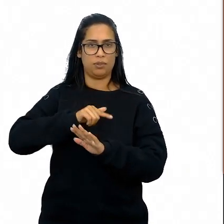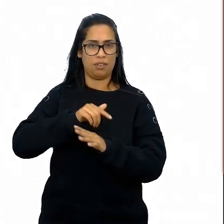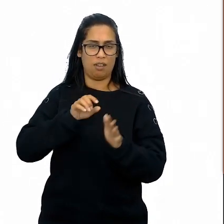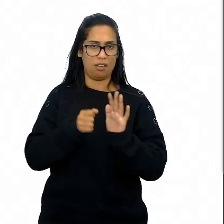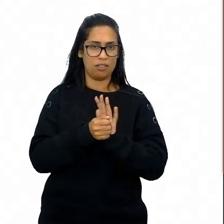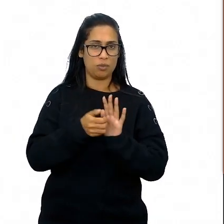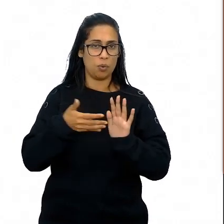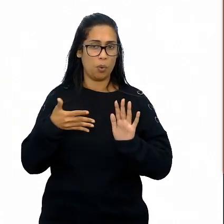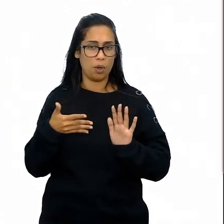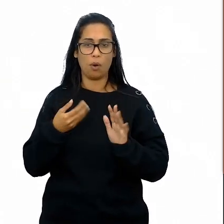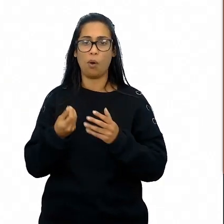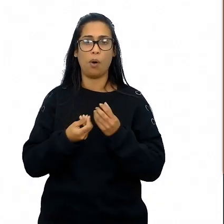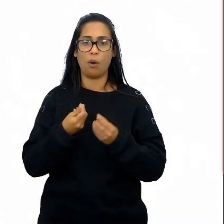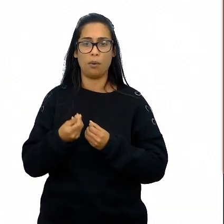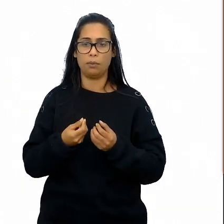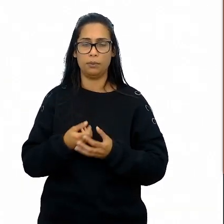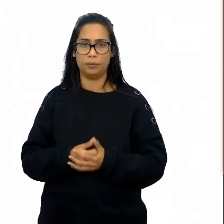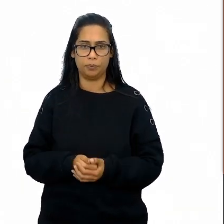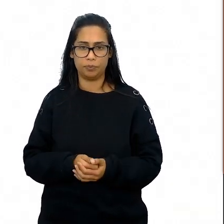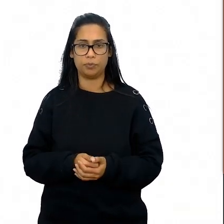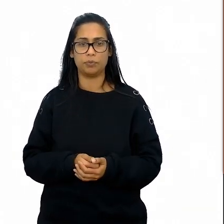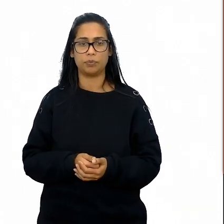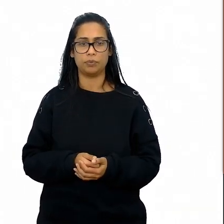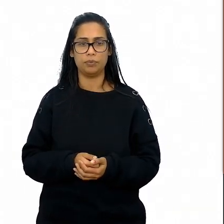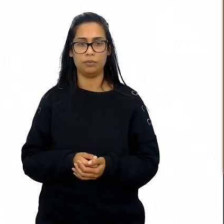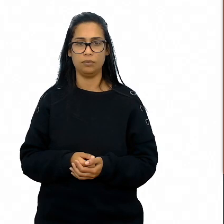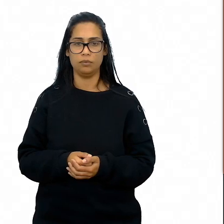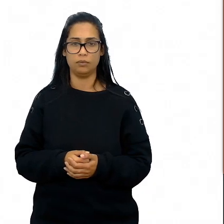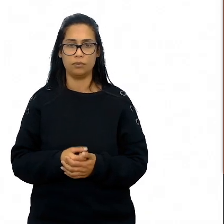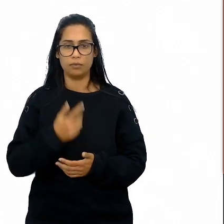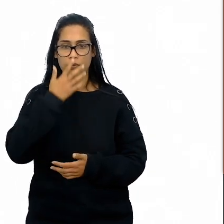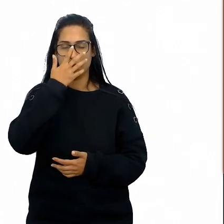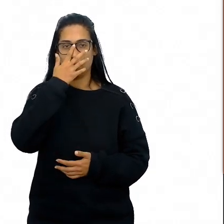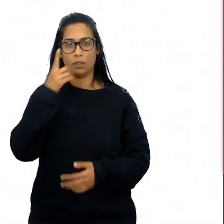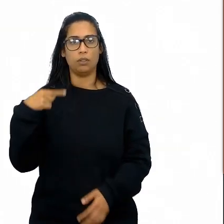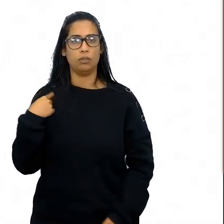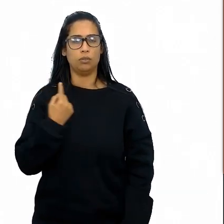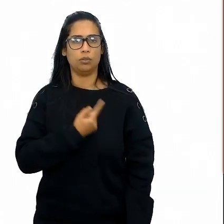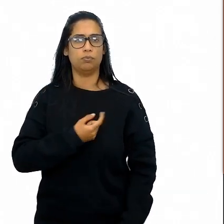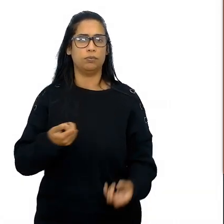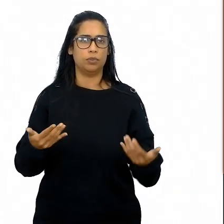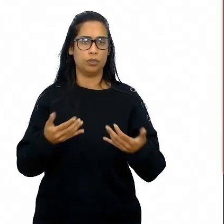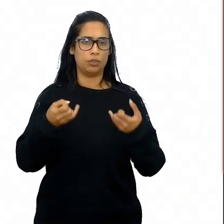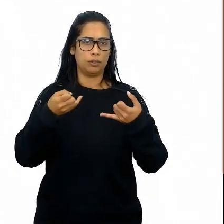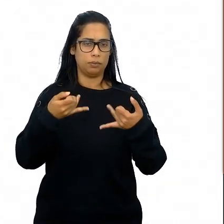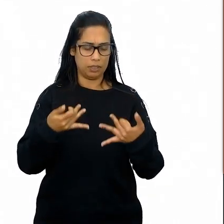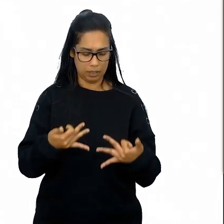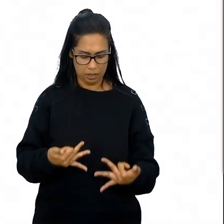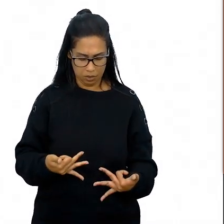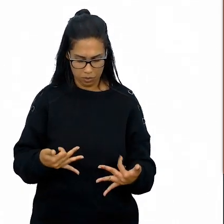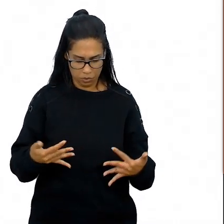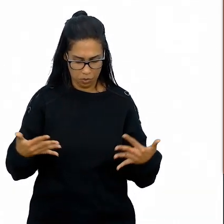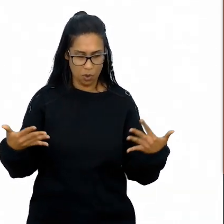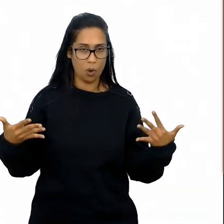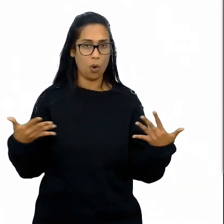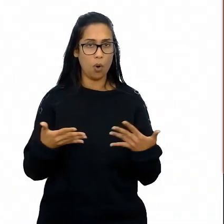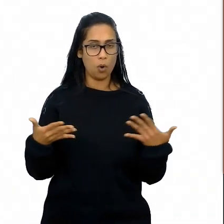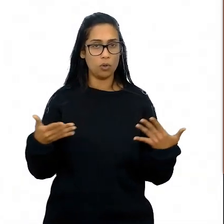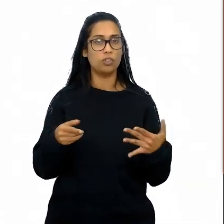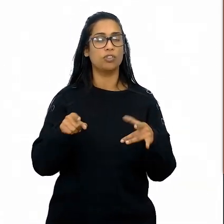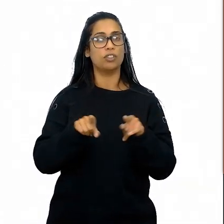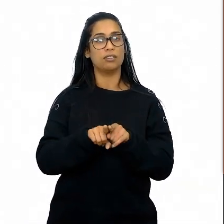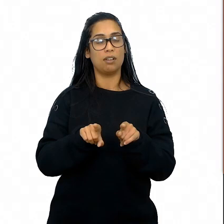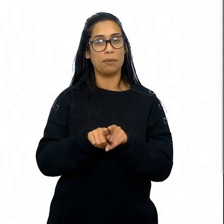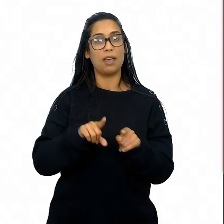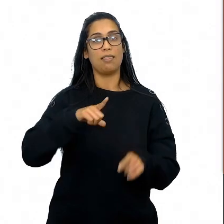currículo e e a gente tá conversando aqui uma Gold de gente né isso vai ficar grafado EA disposição de